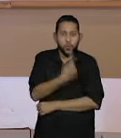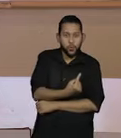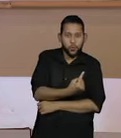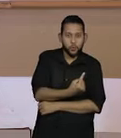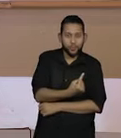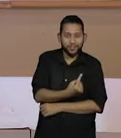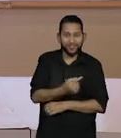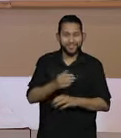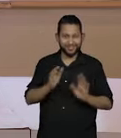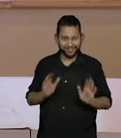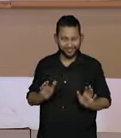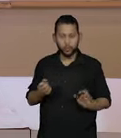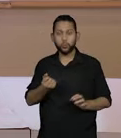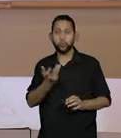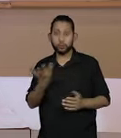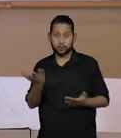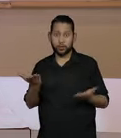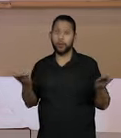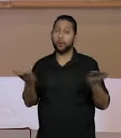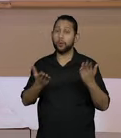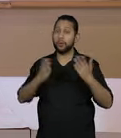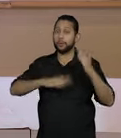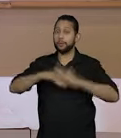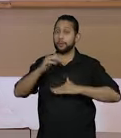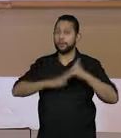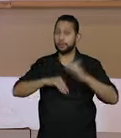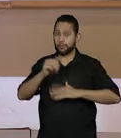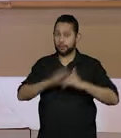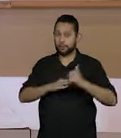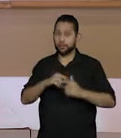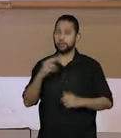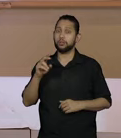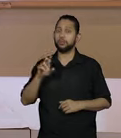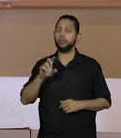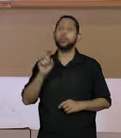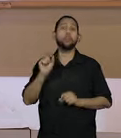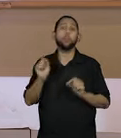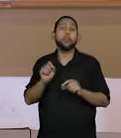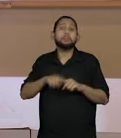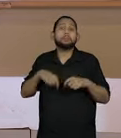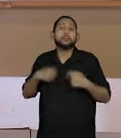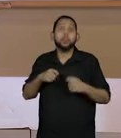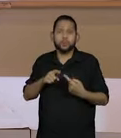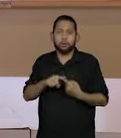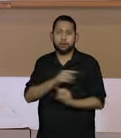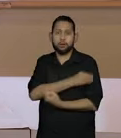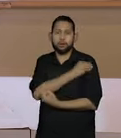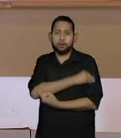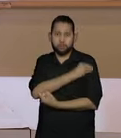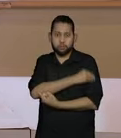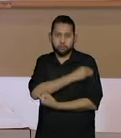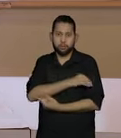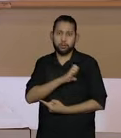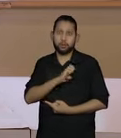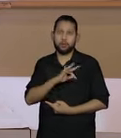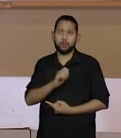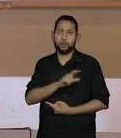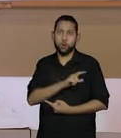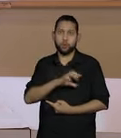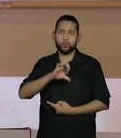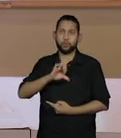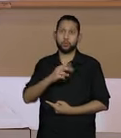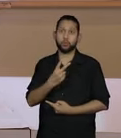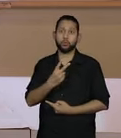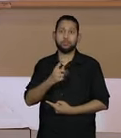Quais os materiais que nós vamos usar neste experimento? Etanol, 92